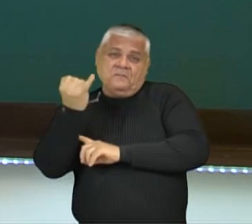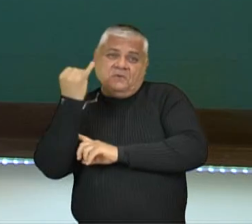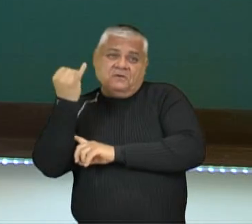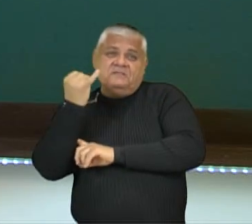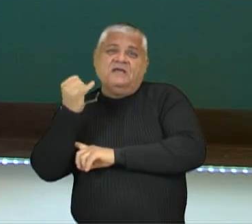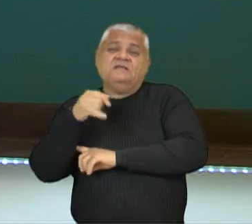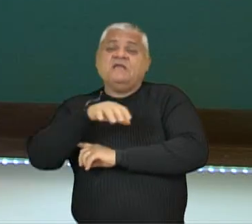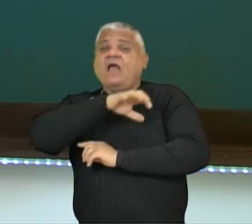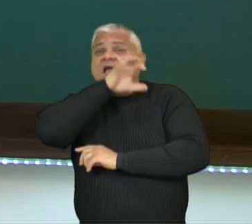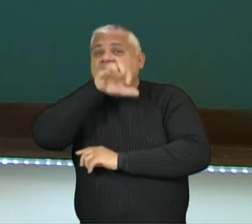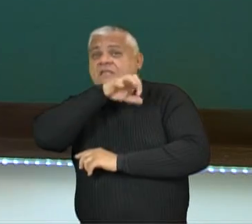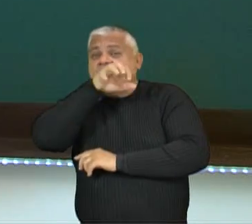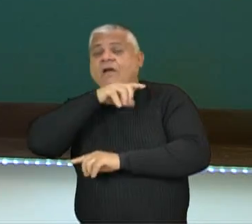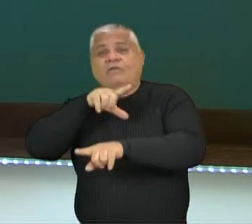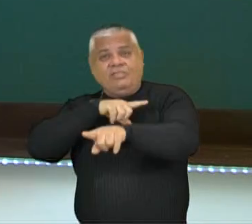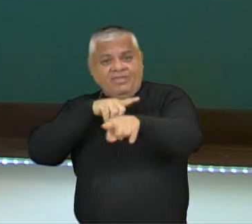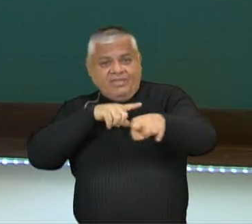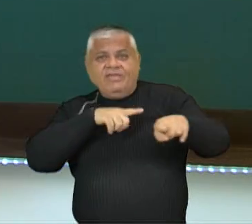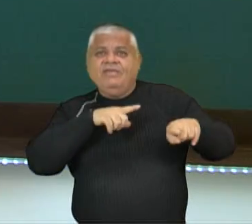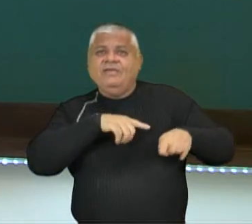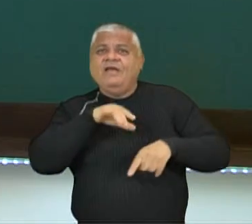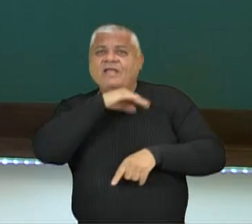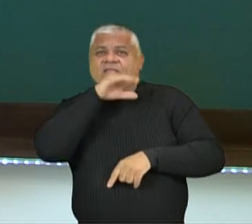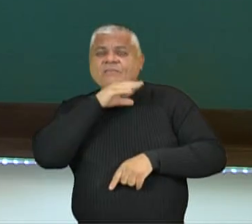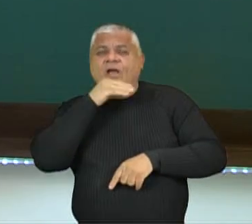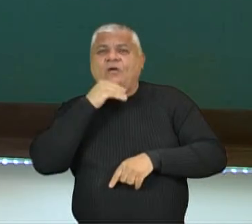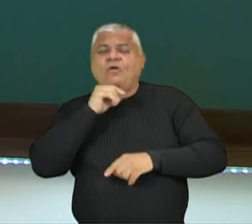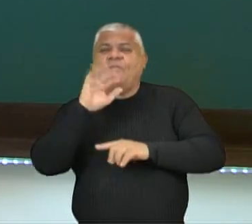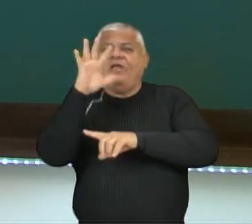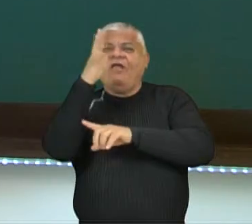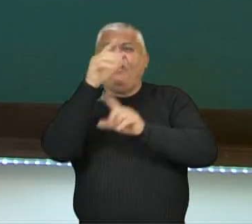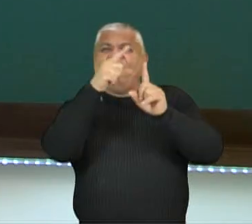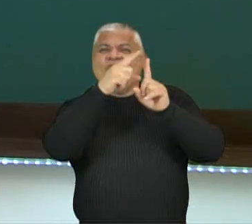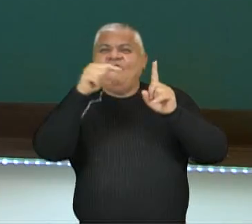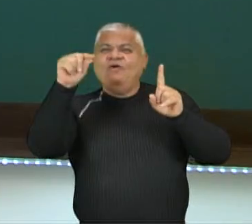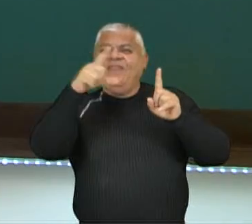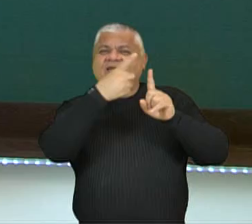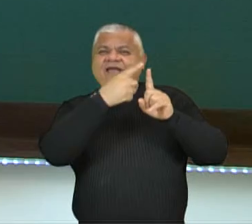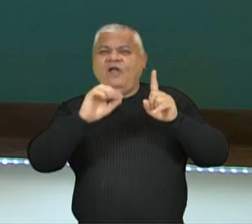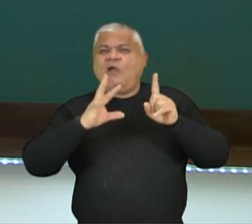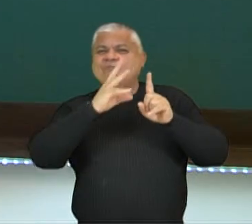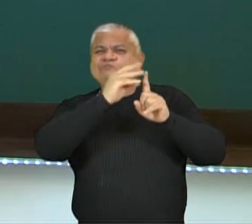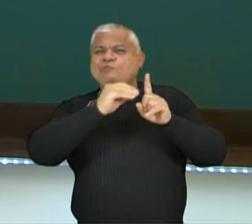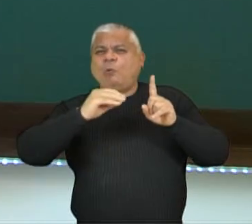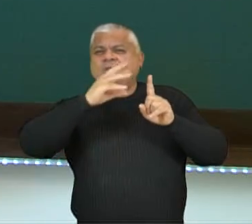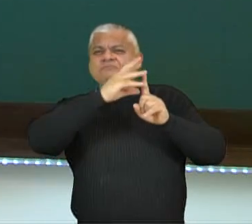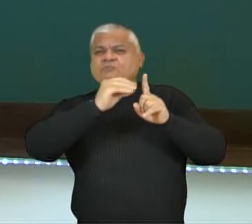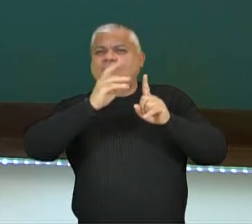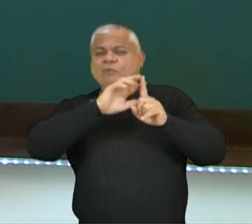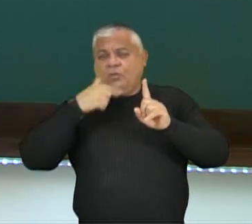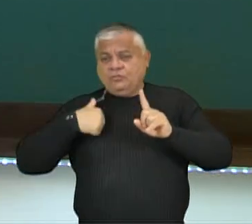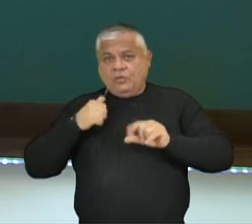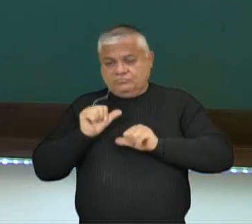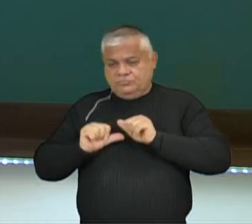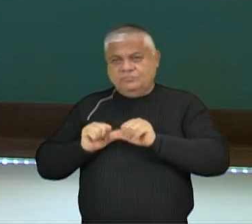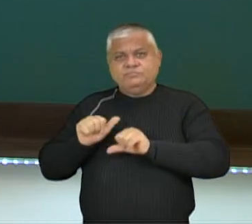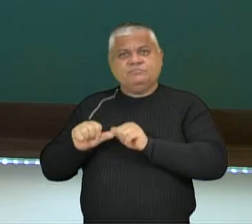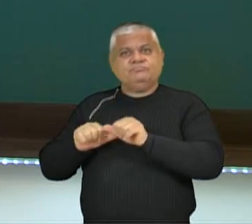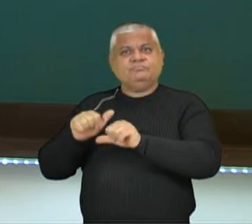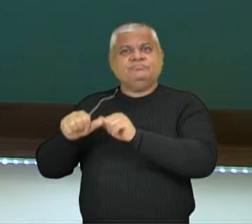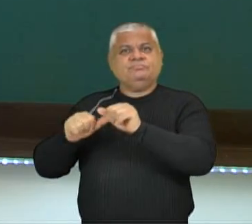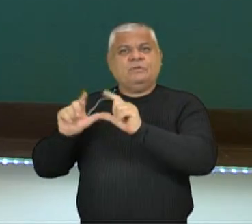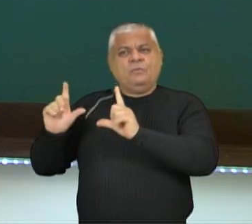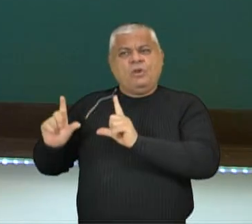em animais herbívoros. Mas na nossa espécie, como a gente veio mudando a nutrição ao longo da evolução, a gente vê esse